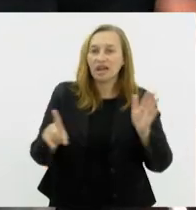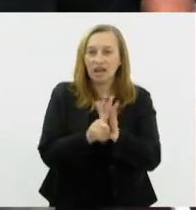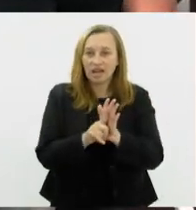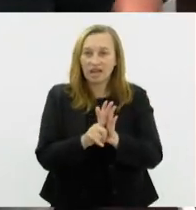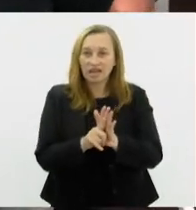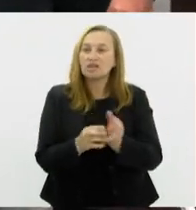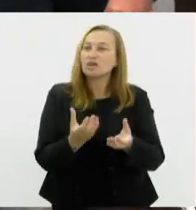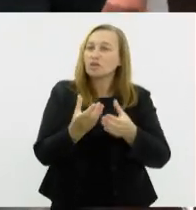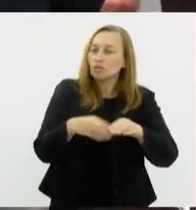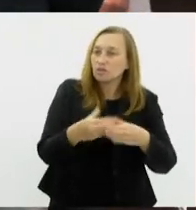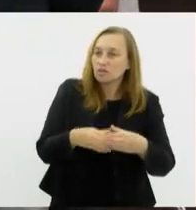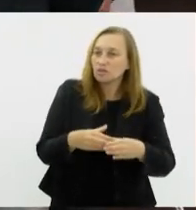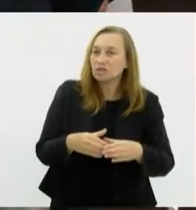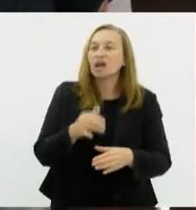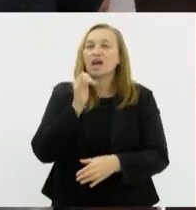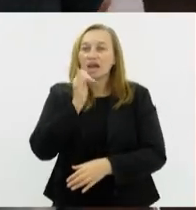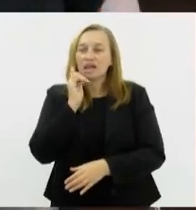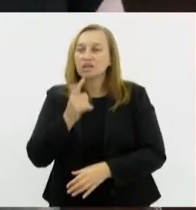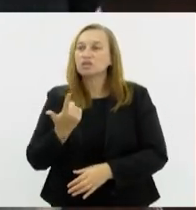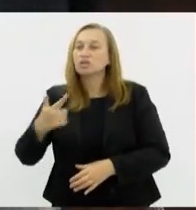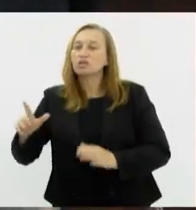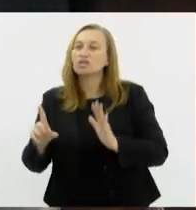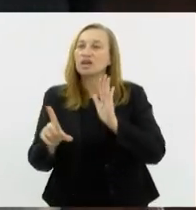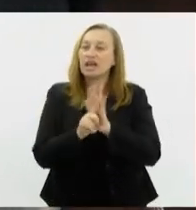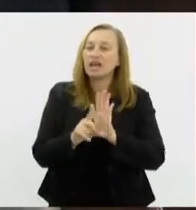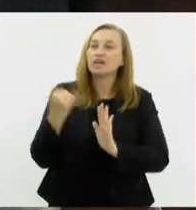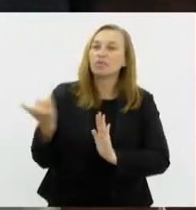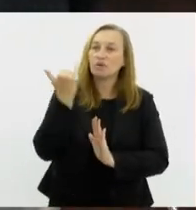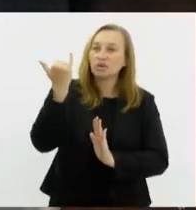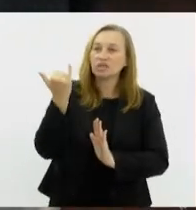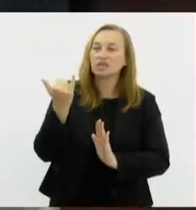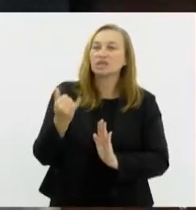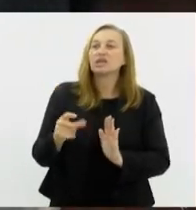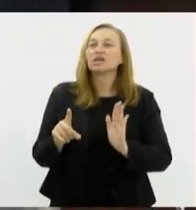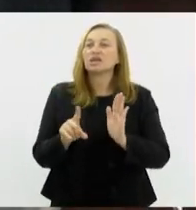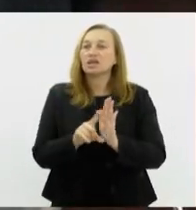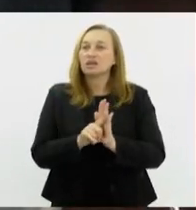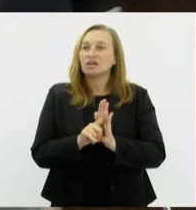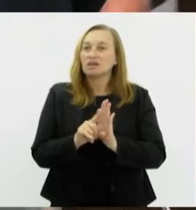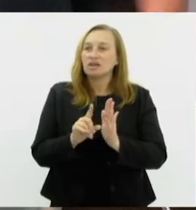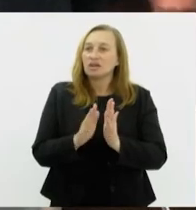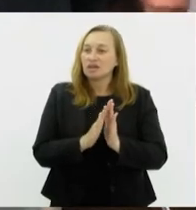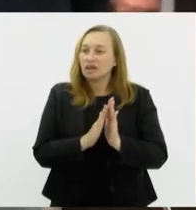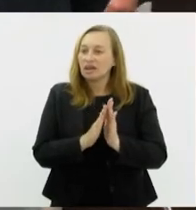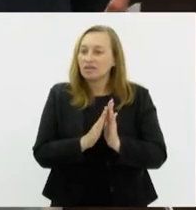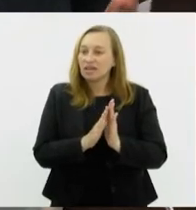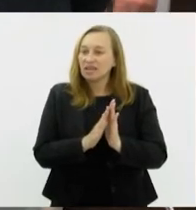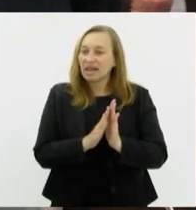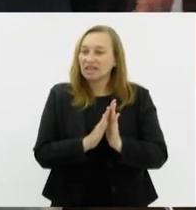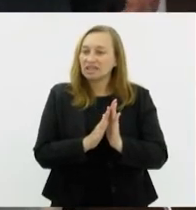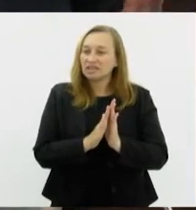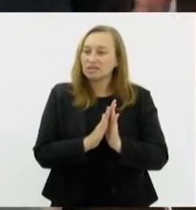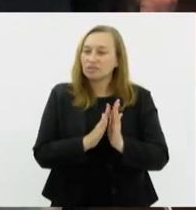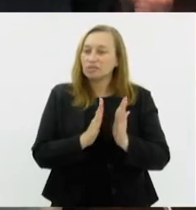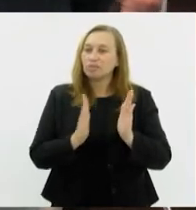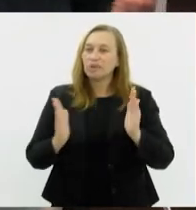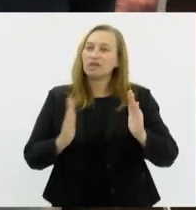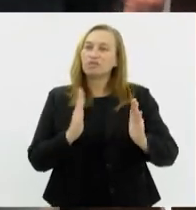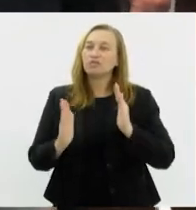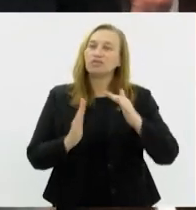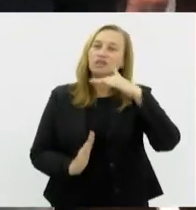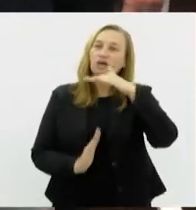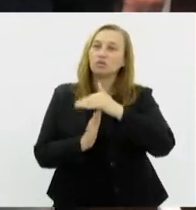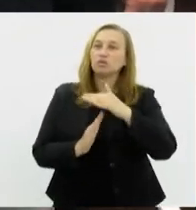foi relatora de outras leis importantes, como a lei que suspende a validade do concurso. Quero só fazer uma saudação a todas